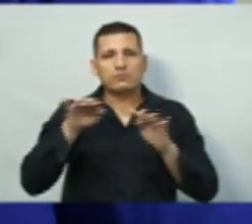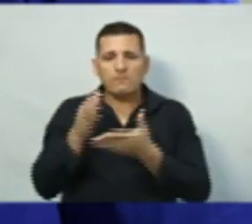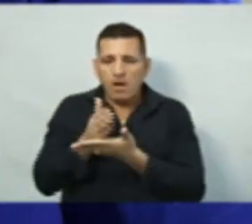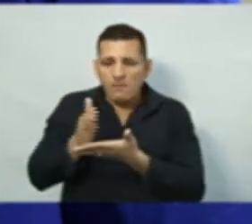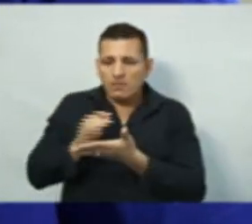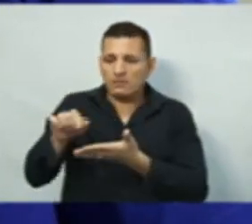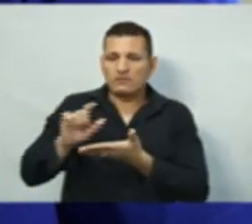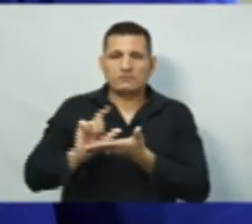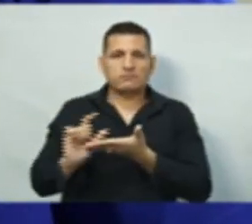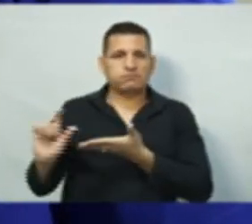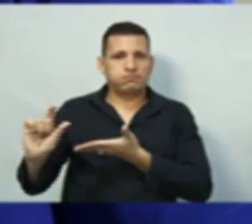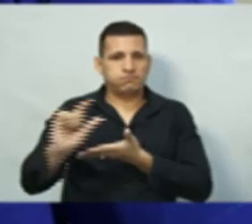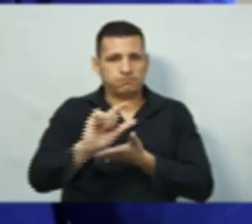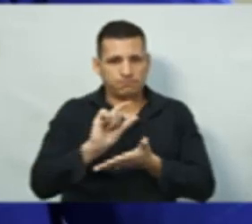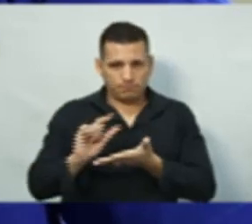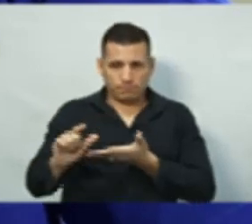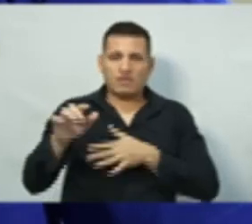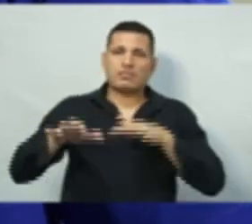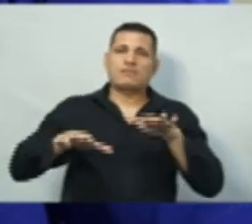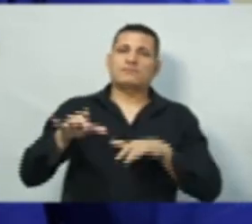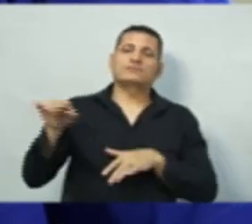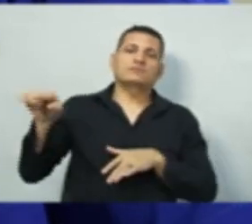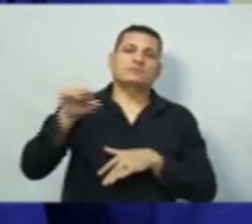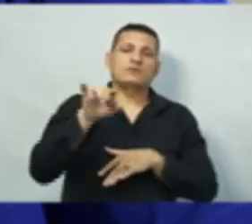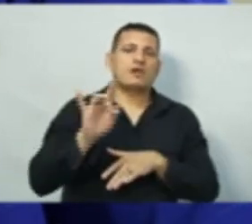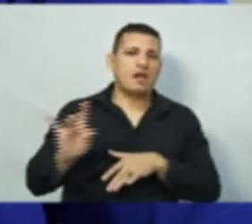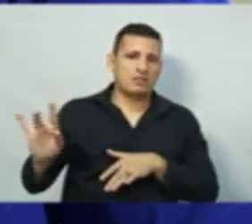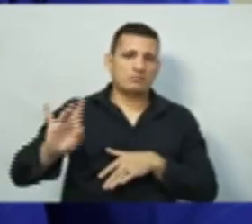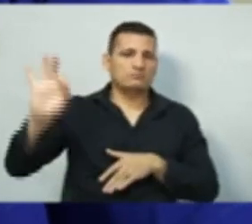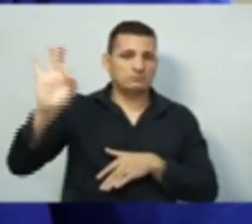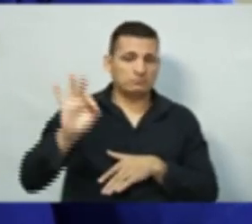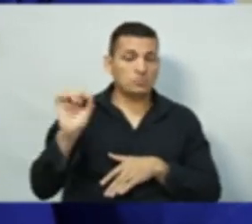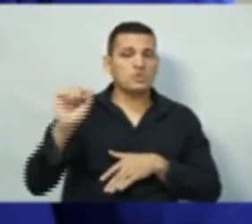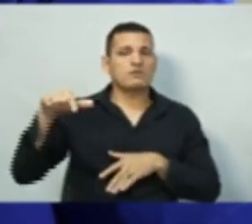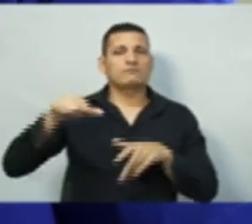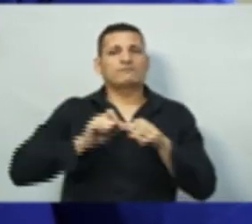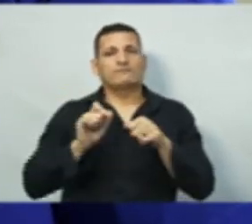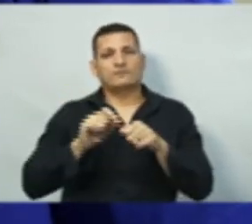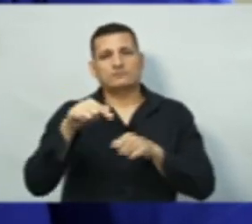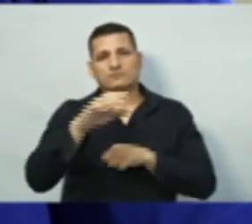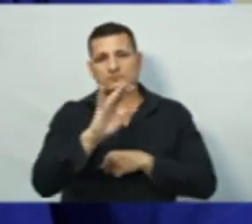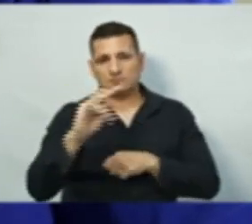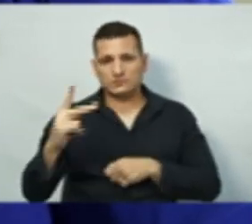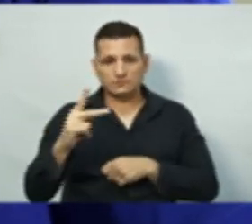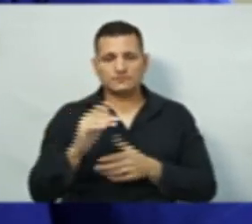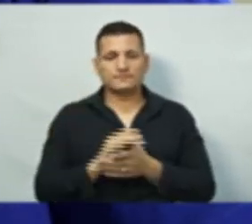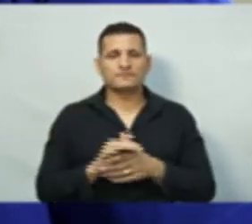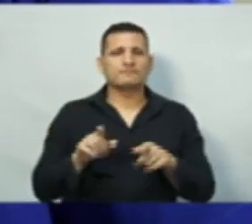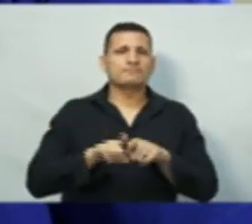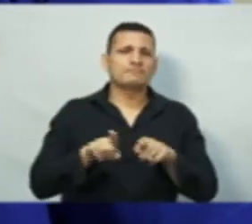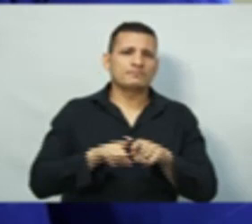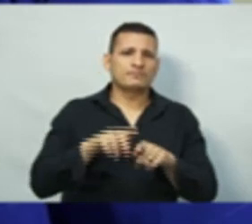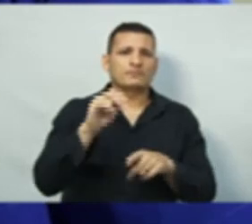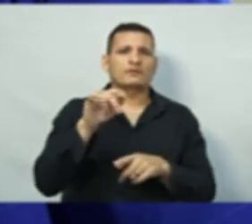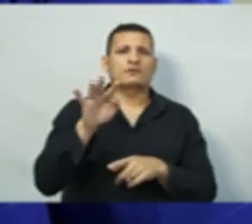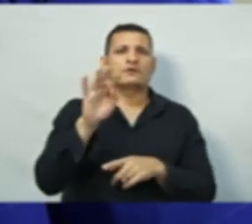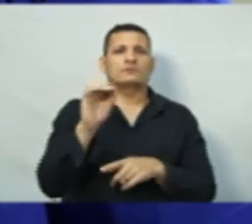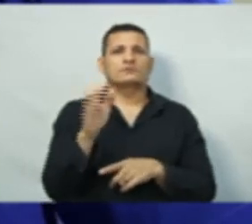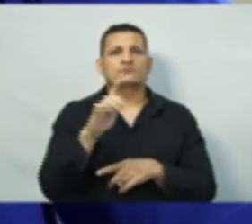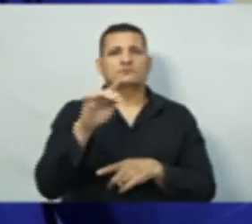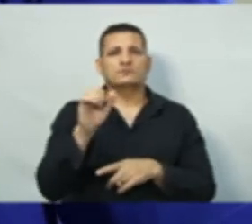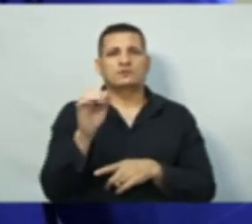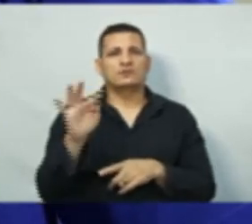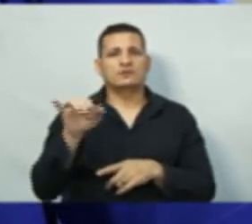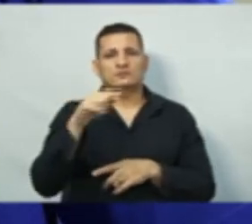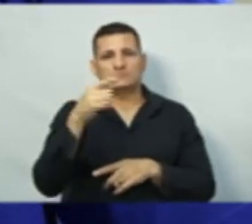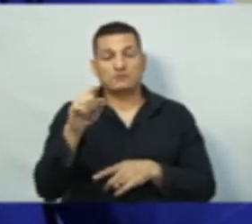para os cooperados de acordo com o trabalho que ele teve com a cooperativa. A questão da autogestão, porque é autogestionário, então